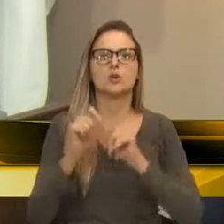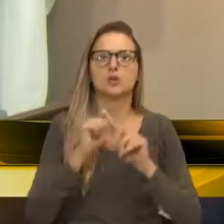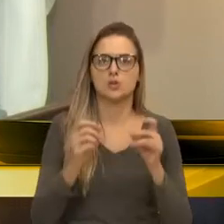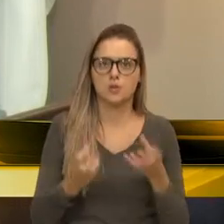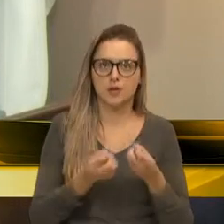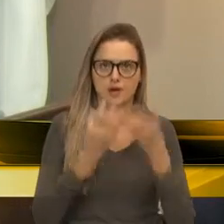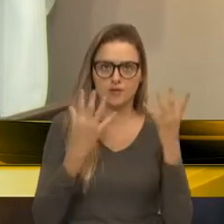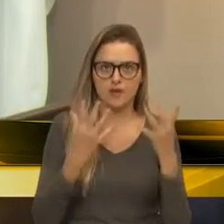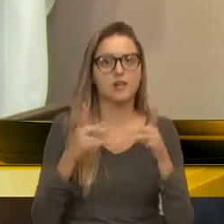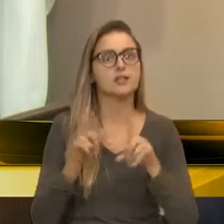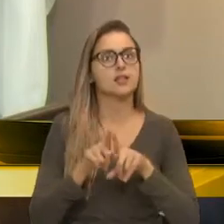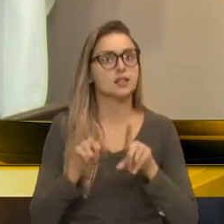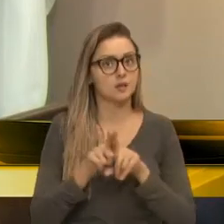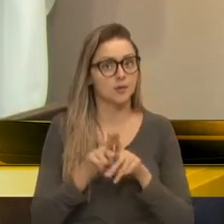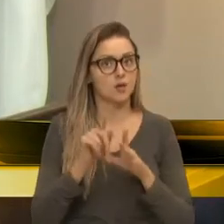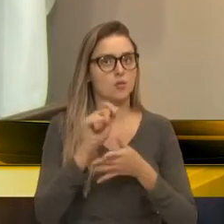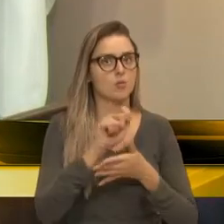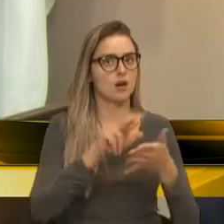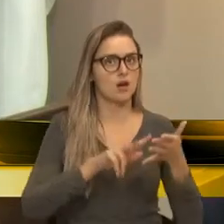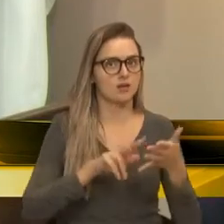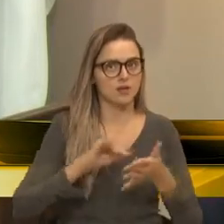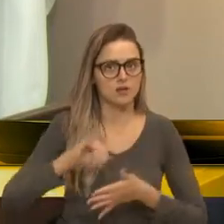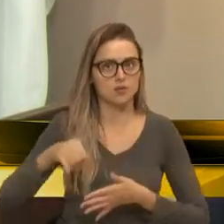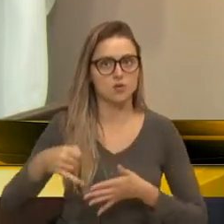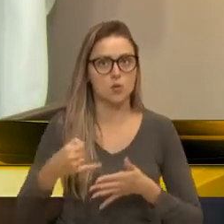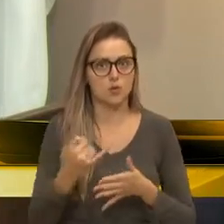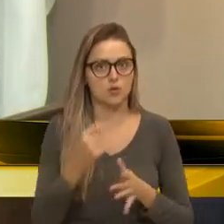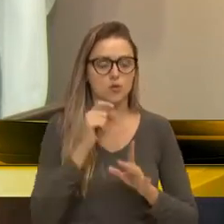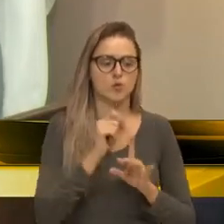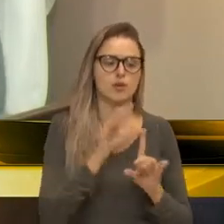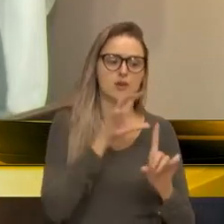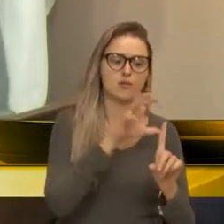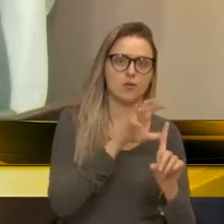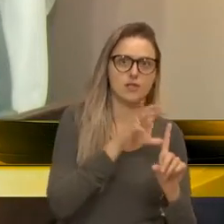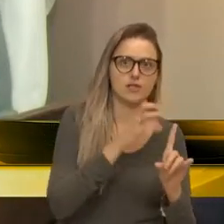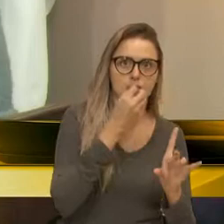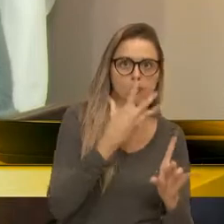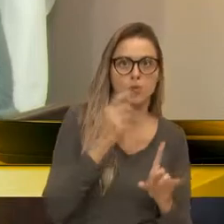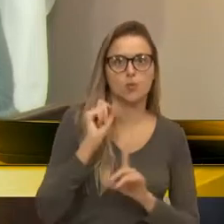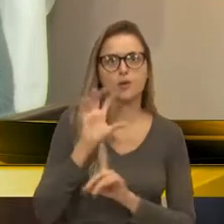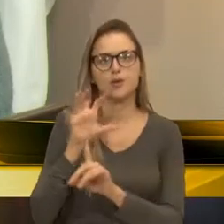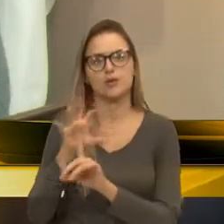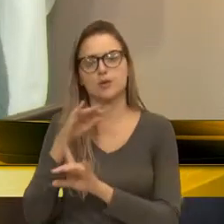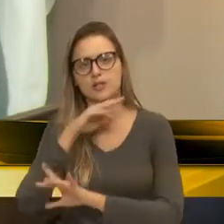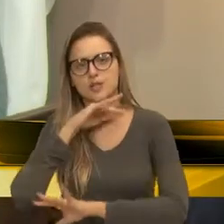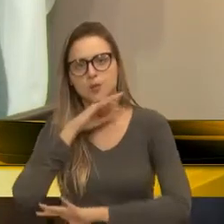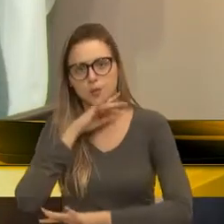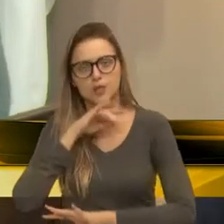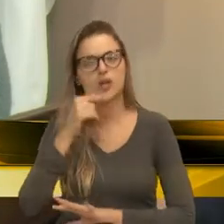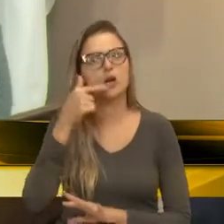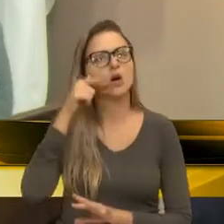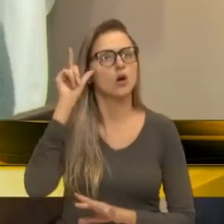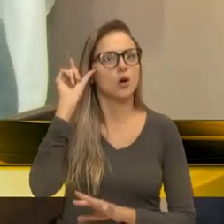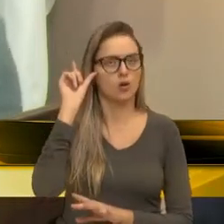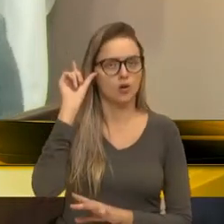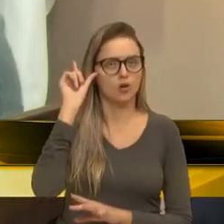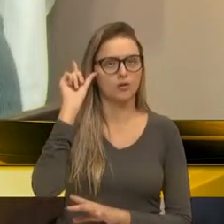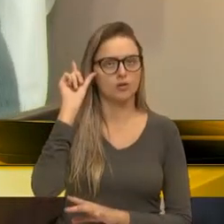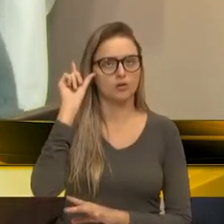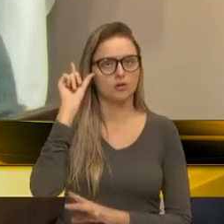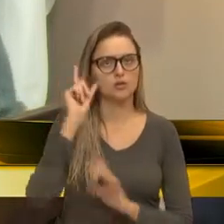uma análise de oportunidades e de ameaças numa visão de futuro. Ontem, então, estivemos com